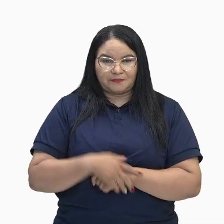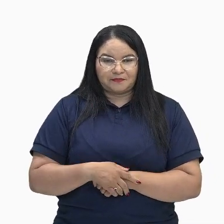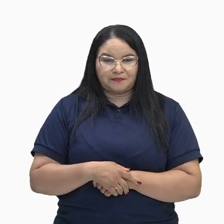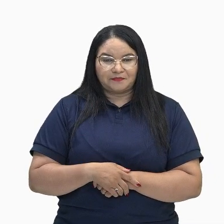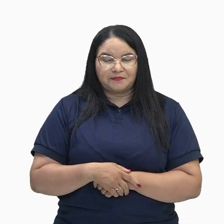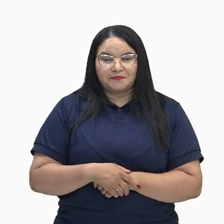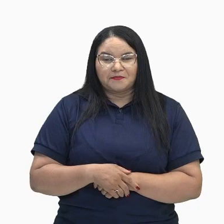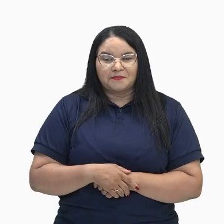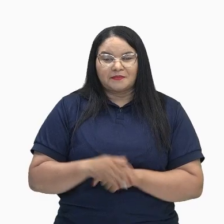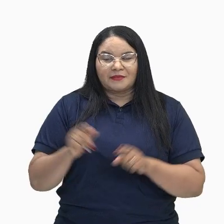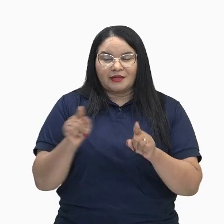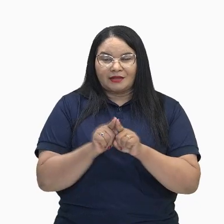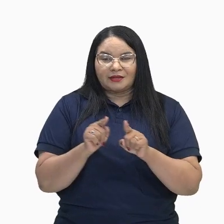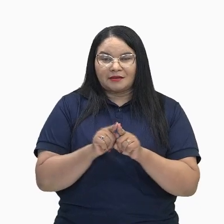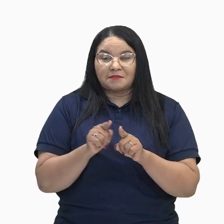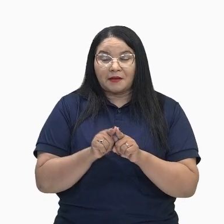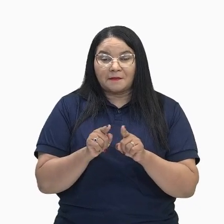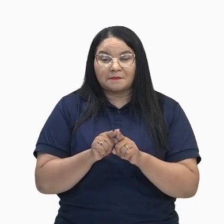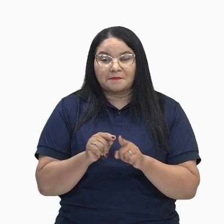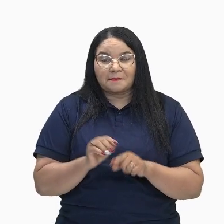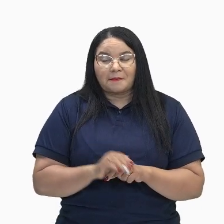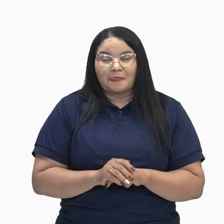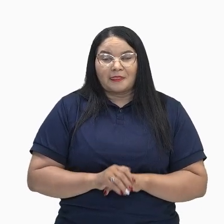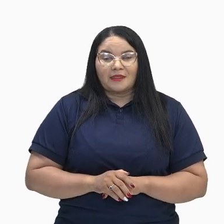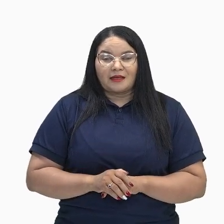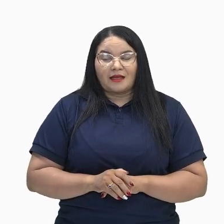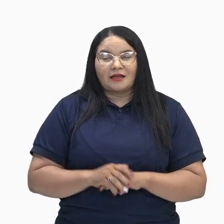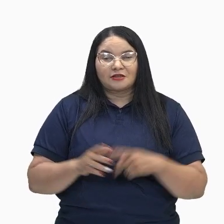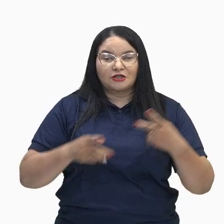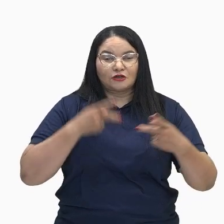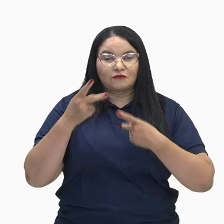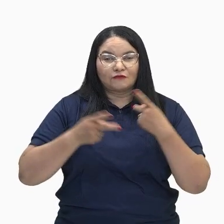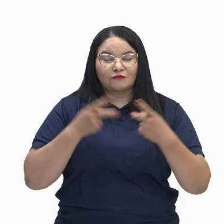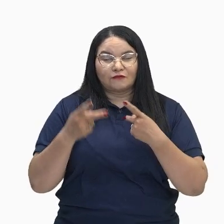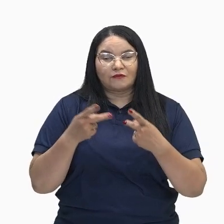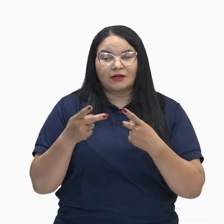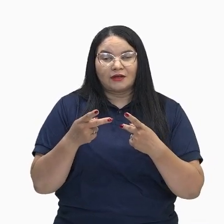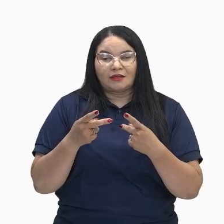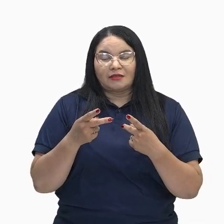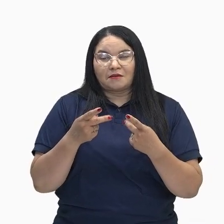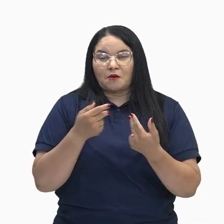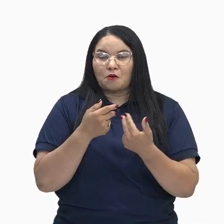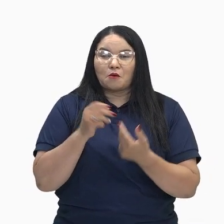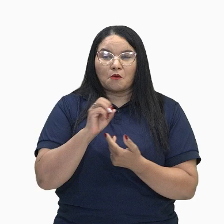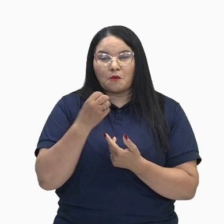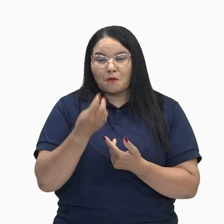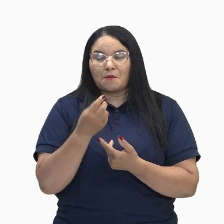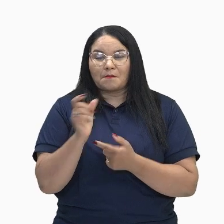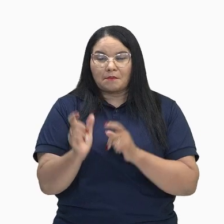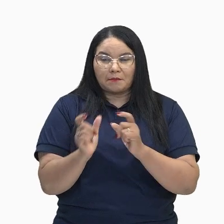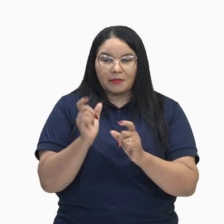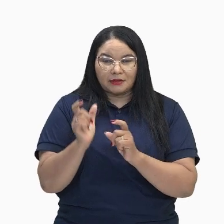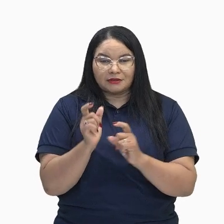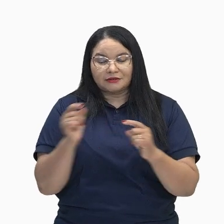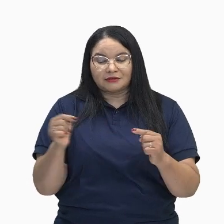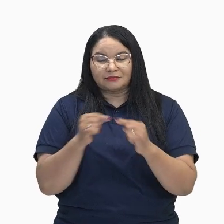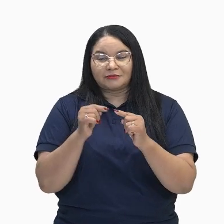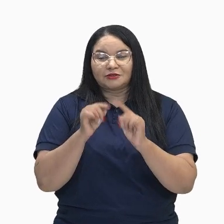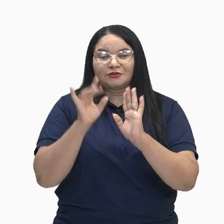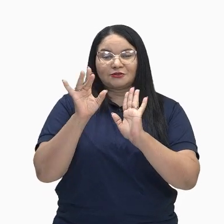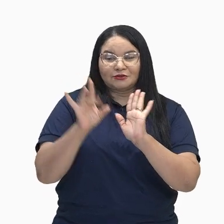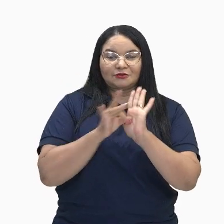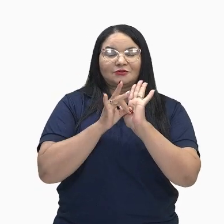E que, quando utilizamos, né, palavras que irão dar esse sentido de personificação, ou